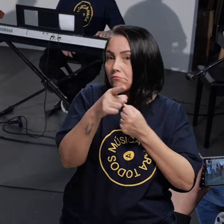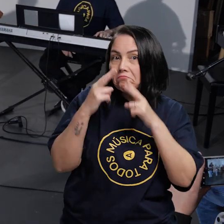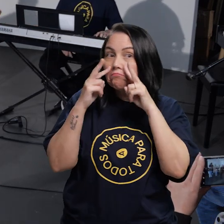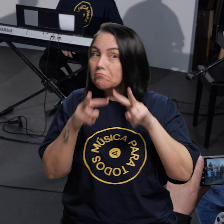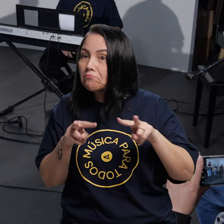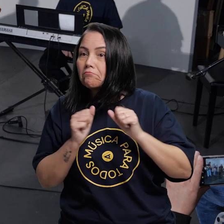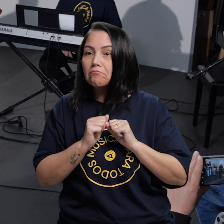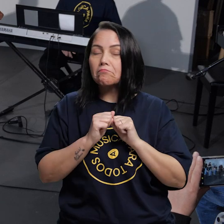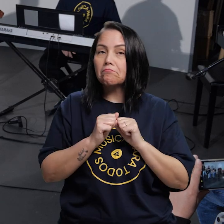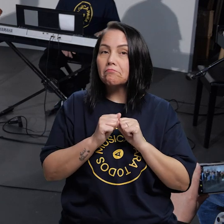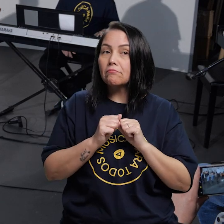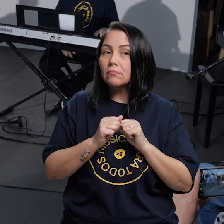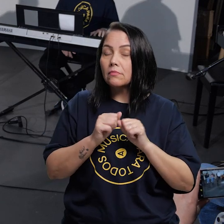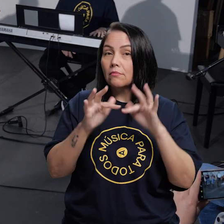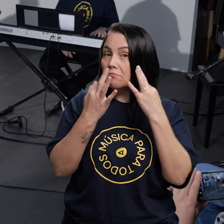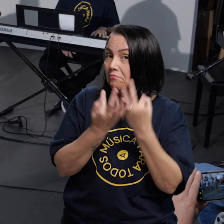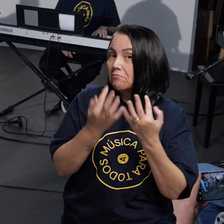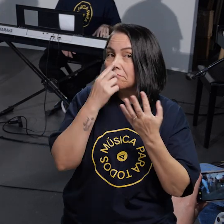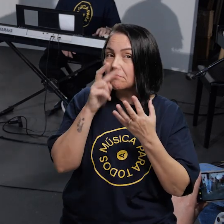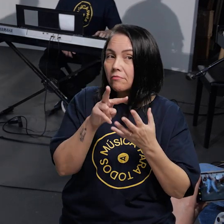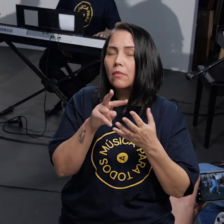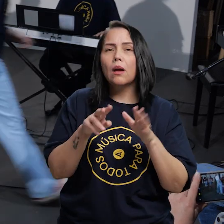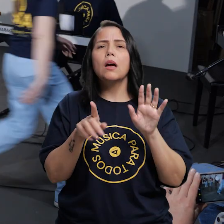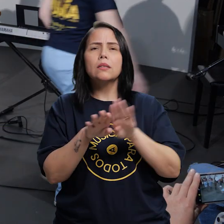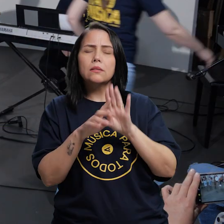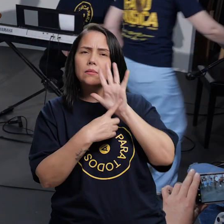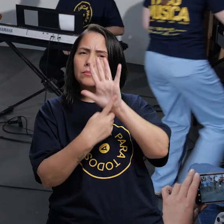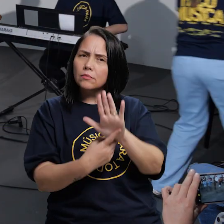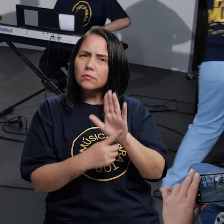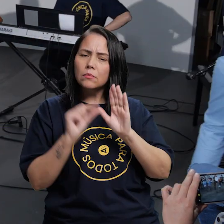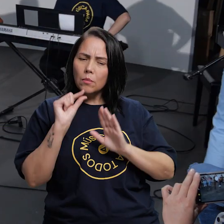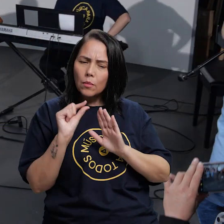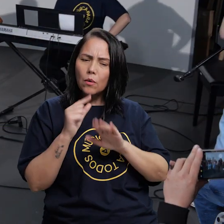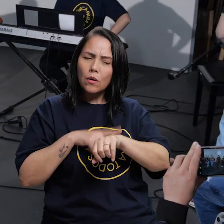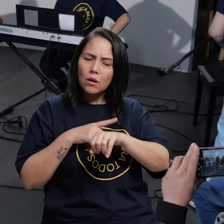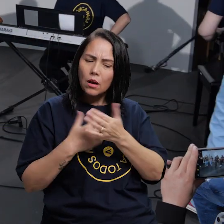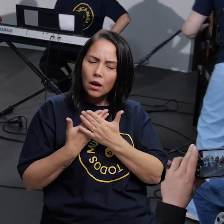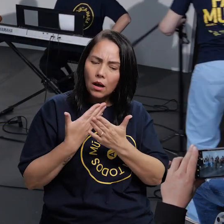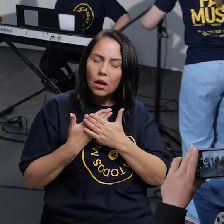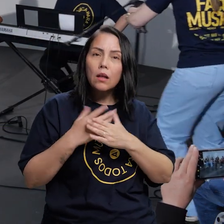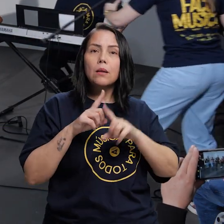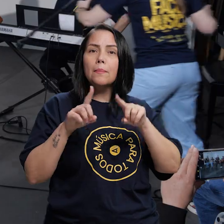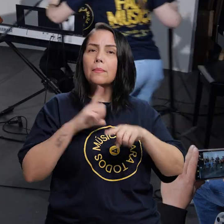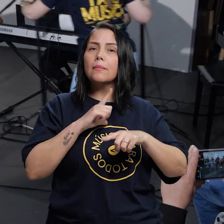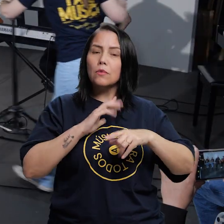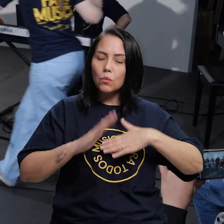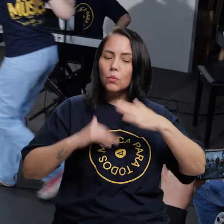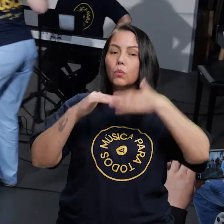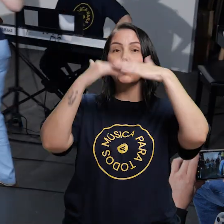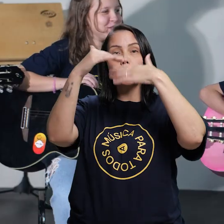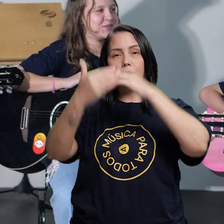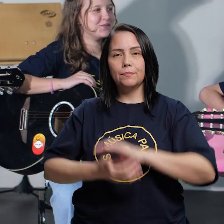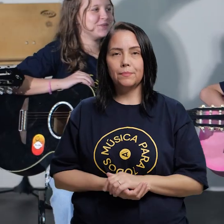de se apresentar do palco e mostrar, né, mesmo um pouco tempo de aula, a evolução que eles vêm tendo.